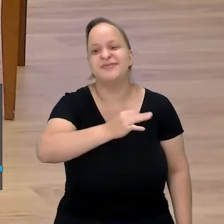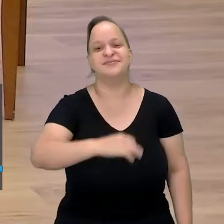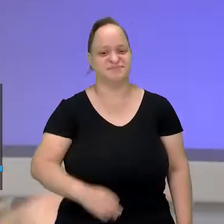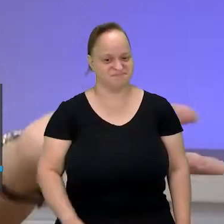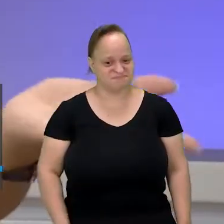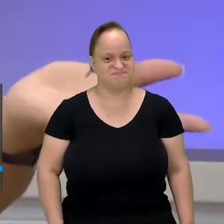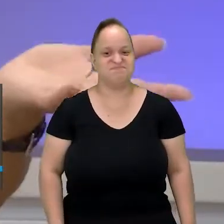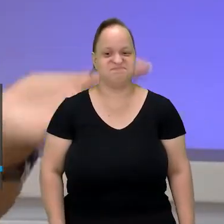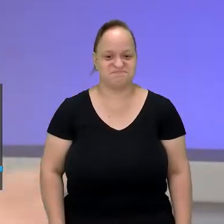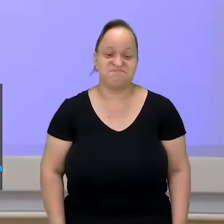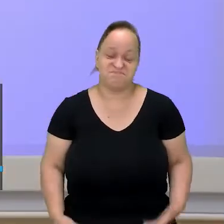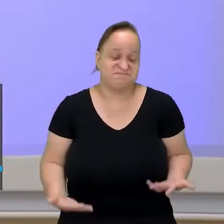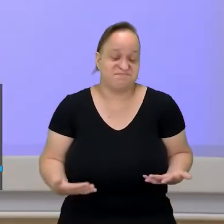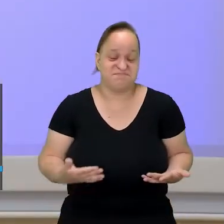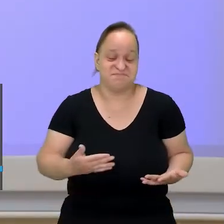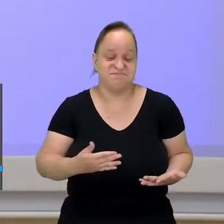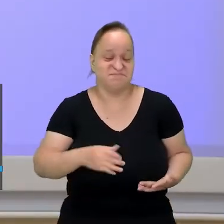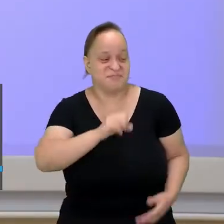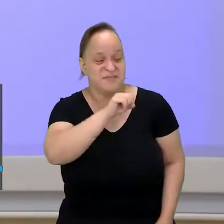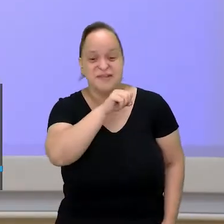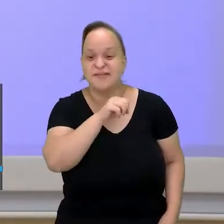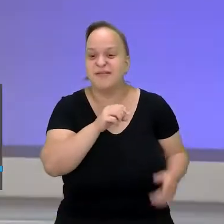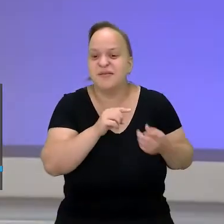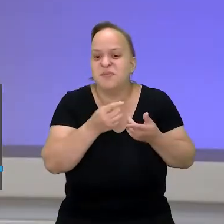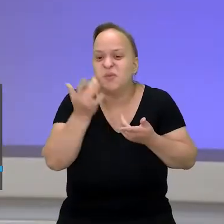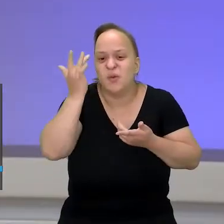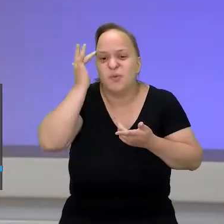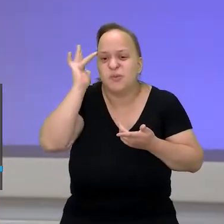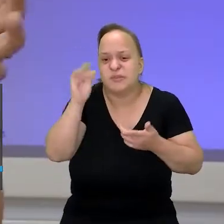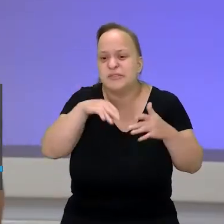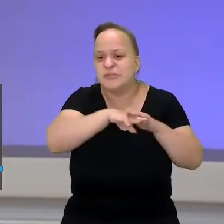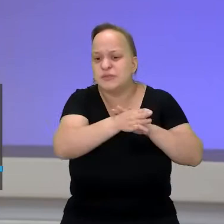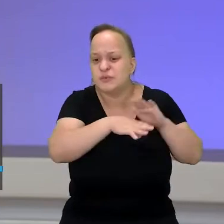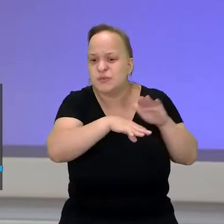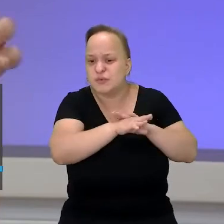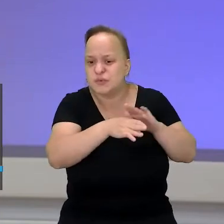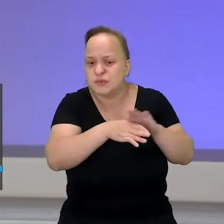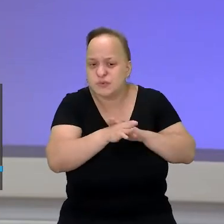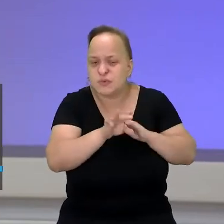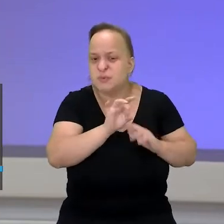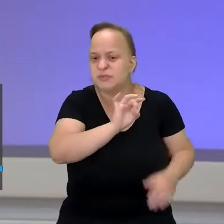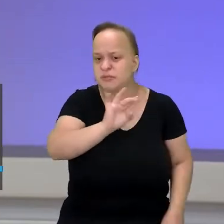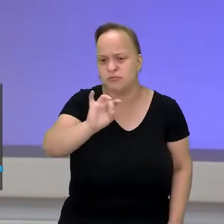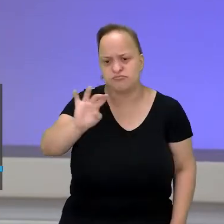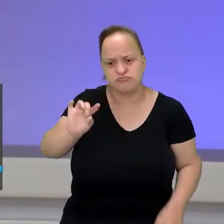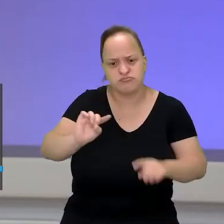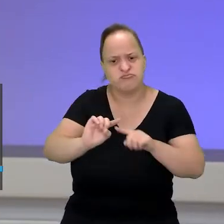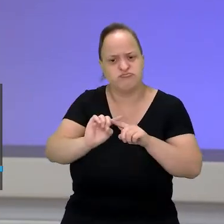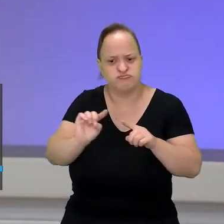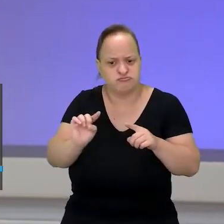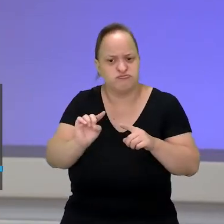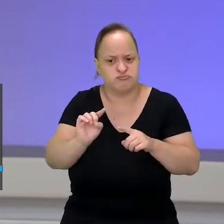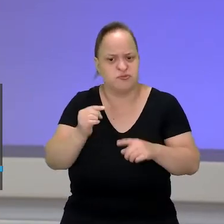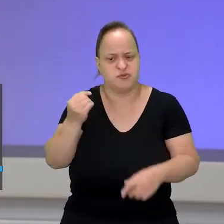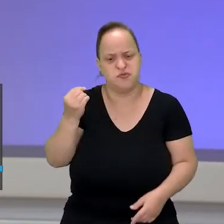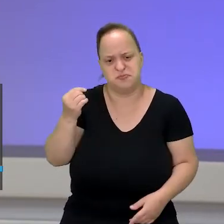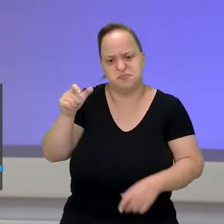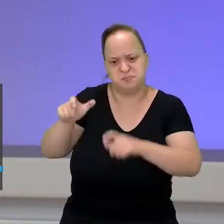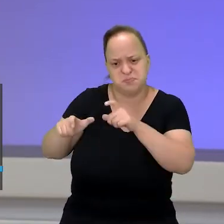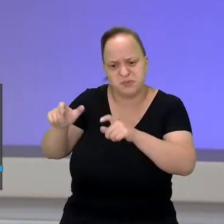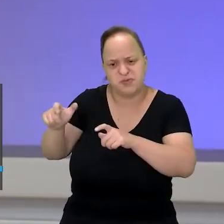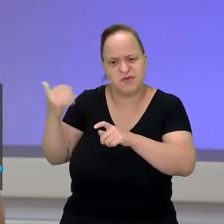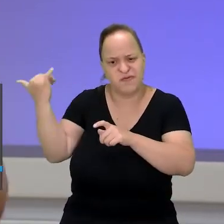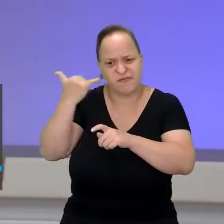Aí eu falei, então eu não sei se é um hábito nosso, mas eu já lembro de aluno falar que já colocou vinagre na